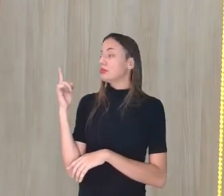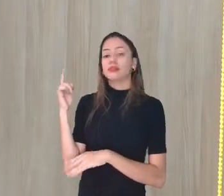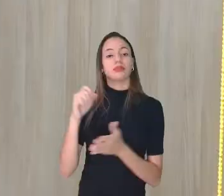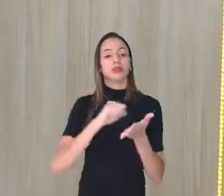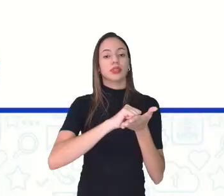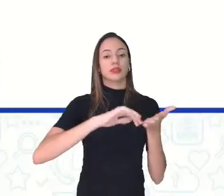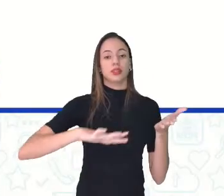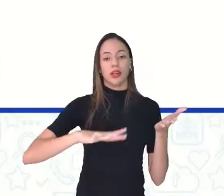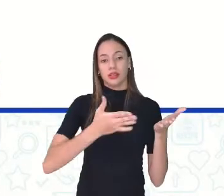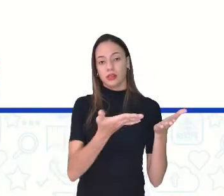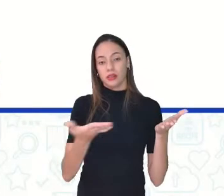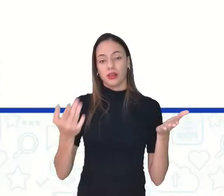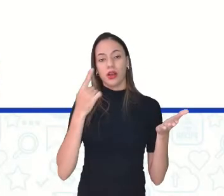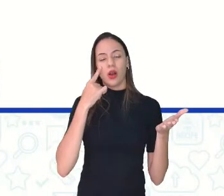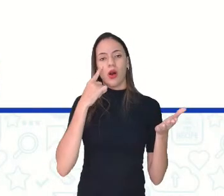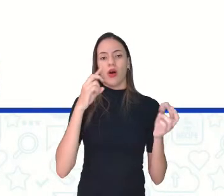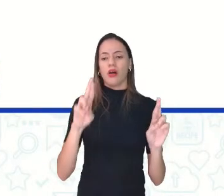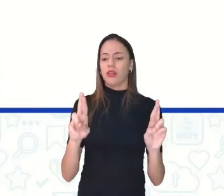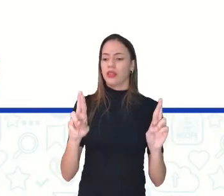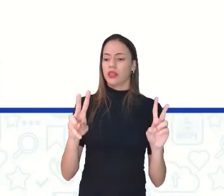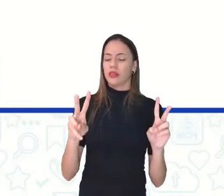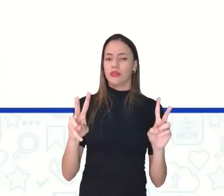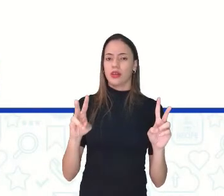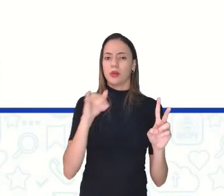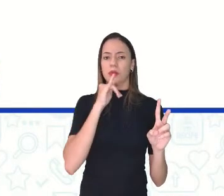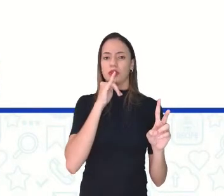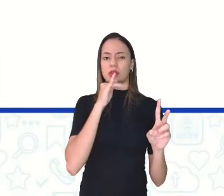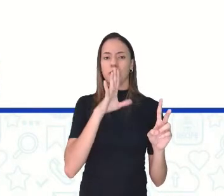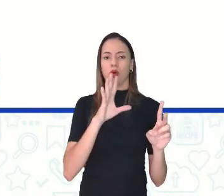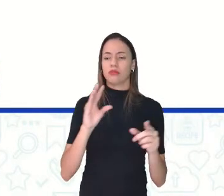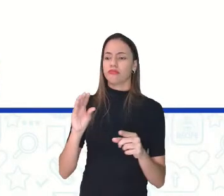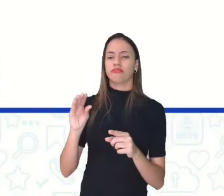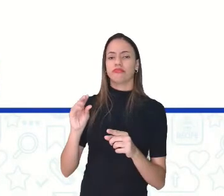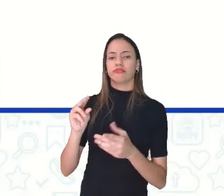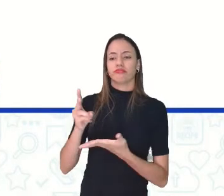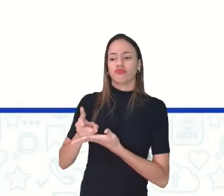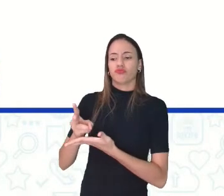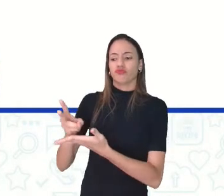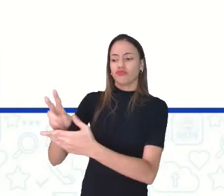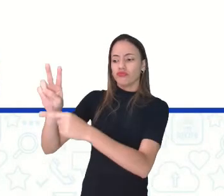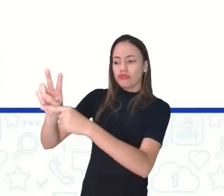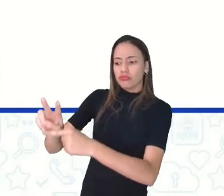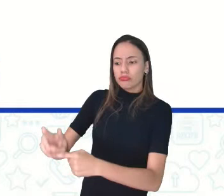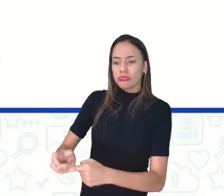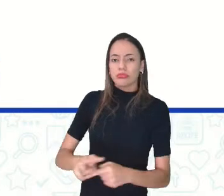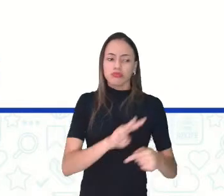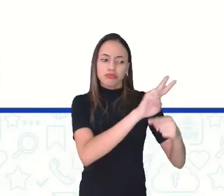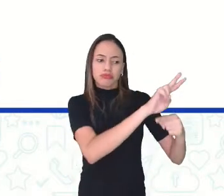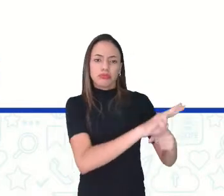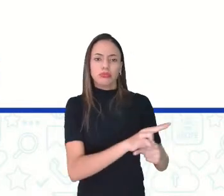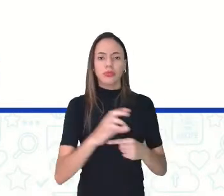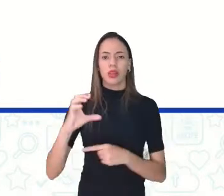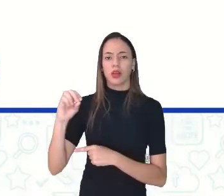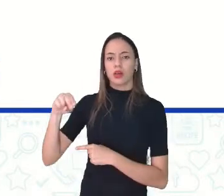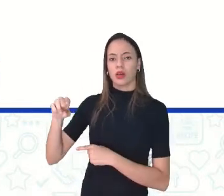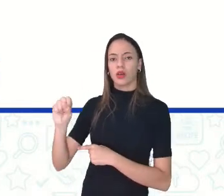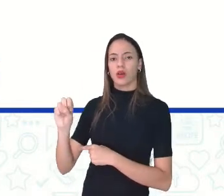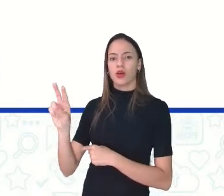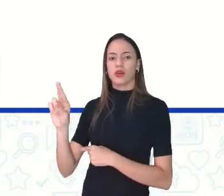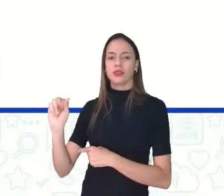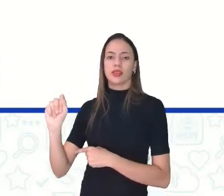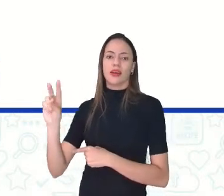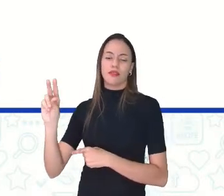vocês isso aqui, ó. Qual é a diferença entre preservar e conservar? Pesquise, pessoal, sobre as reservas de